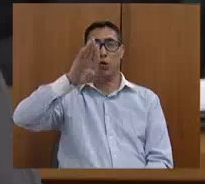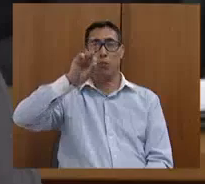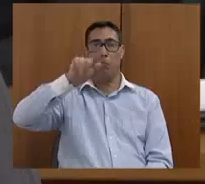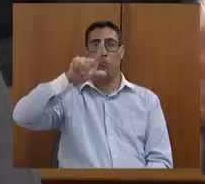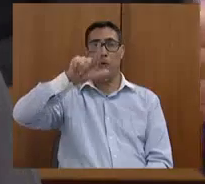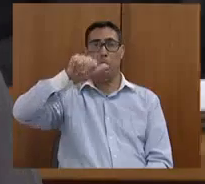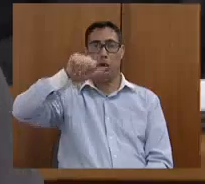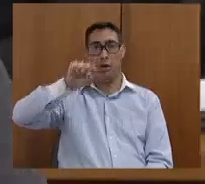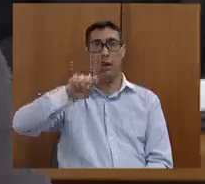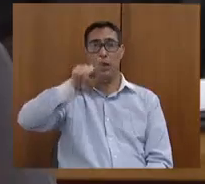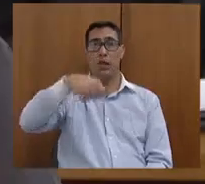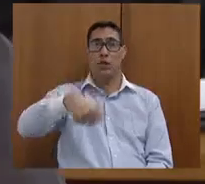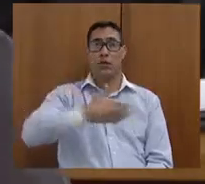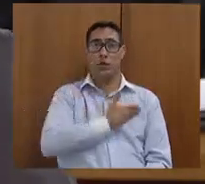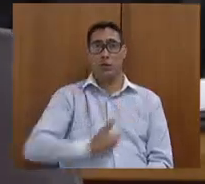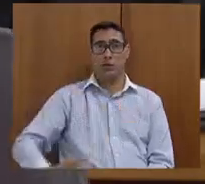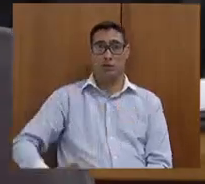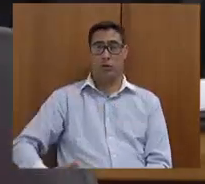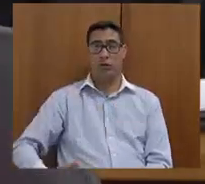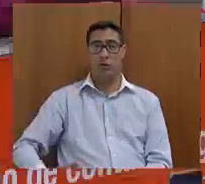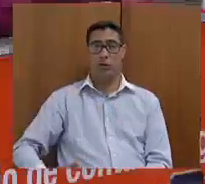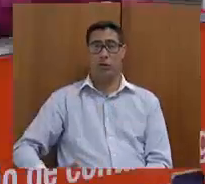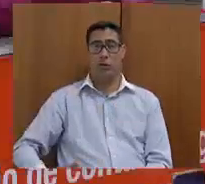que nós precisamos do Estado